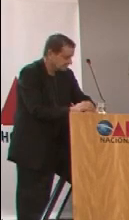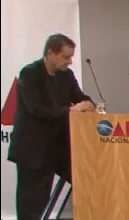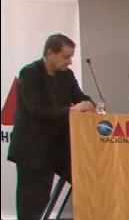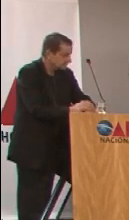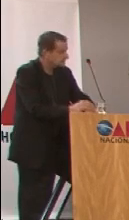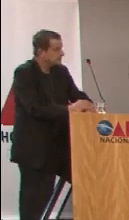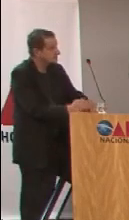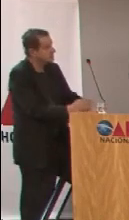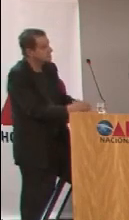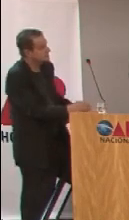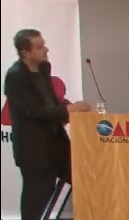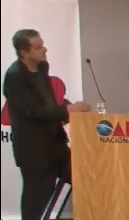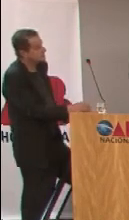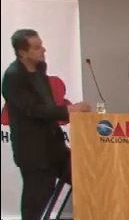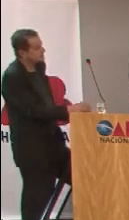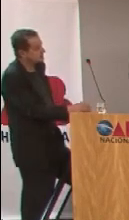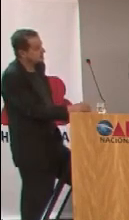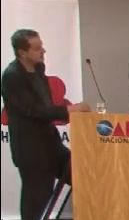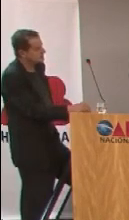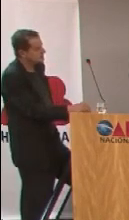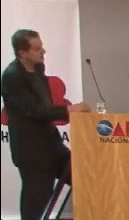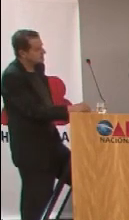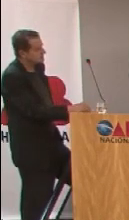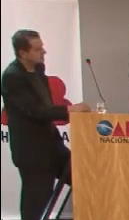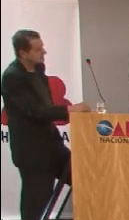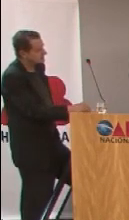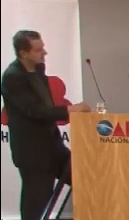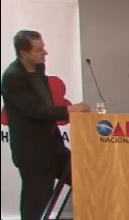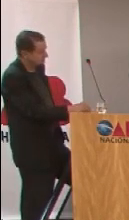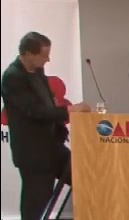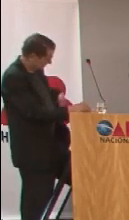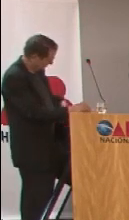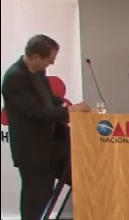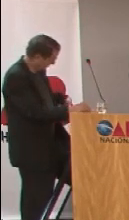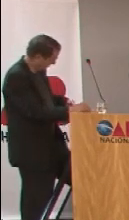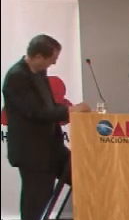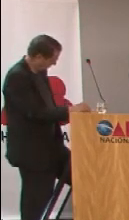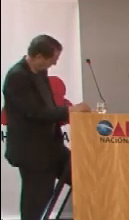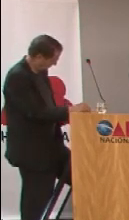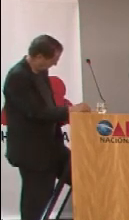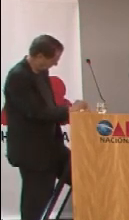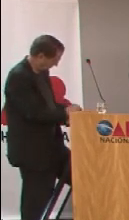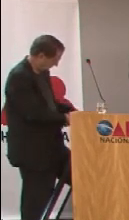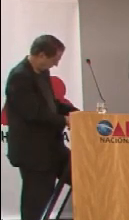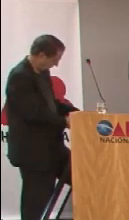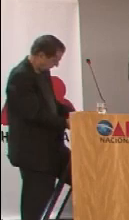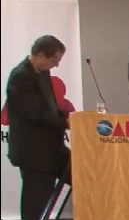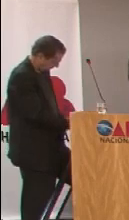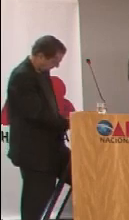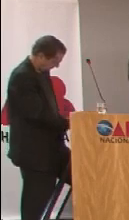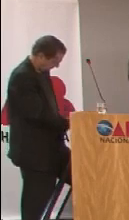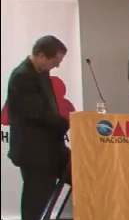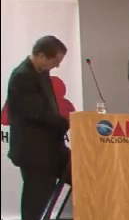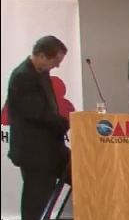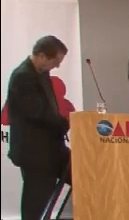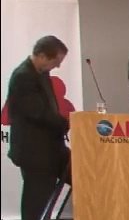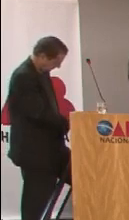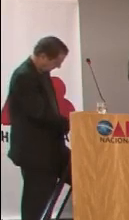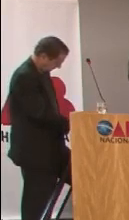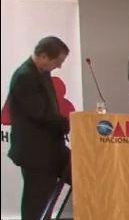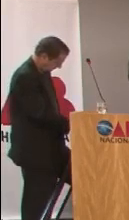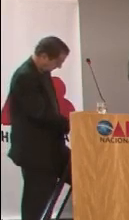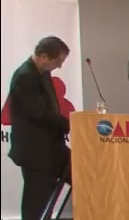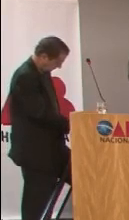E, lamentavelmente, com o discurso que está colocado, que é um discurso que subjetivamente ou até objetivamente incentiva